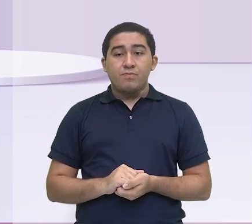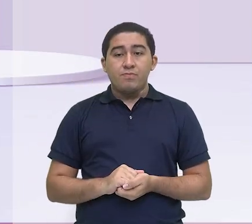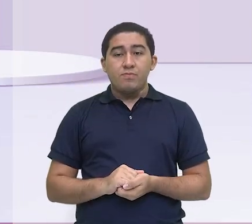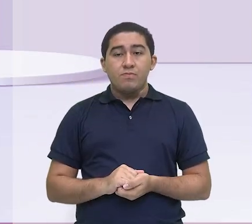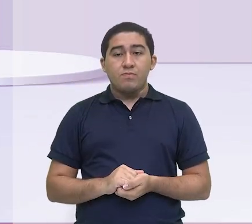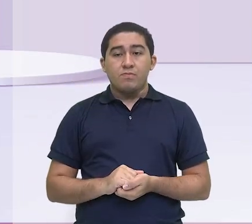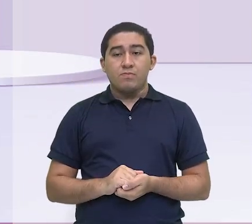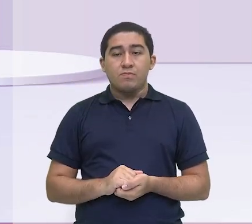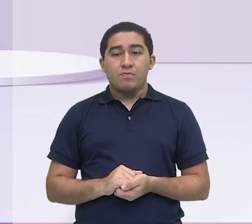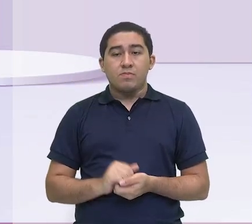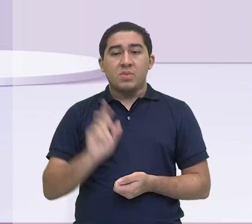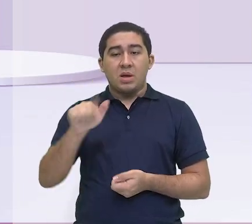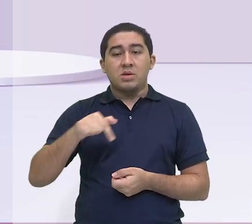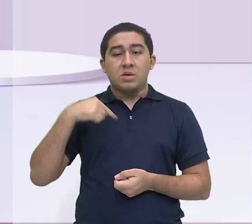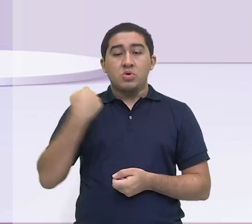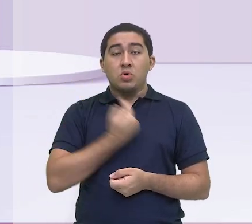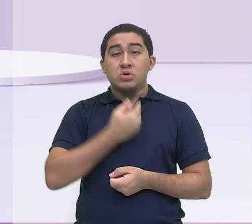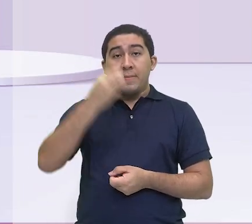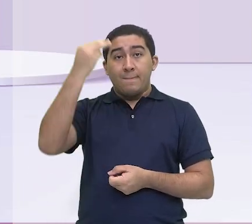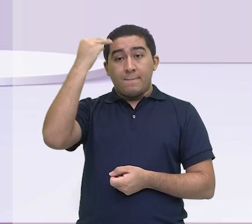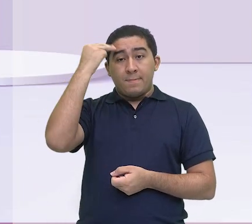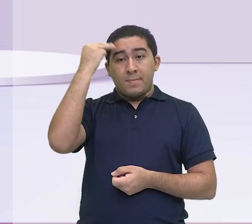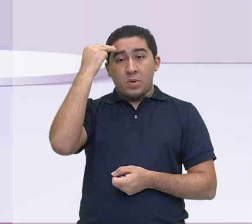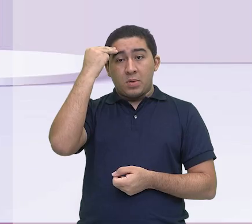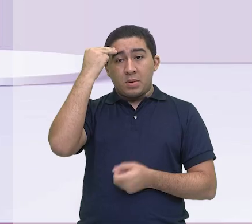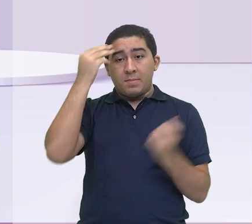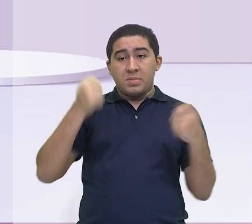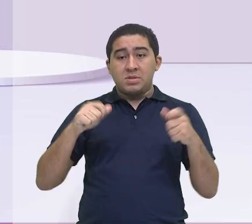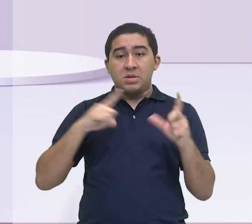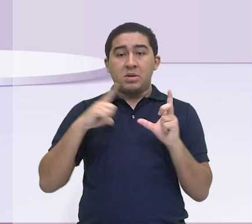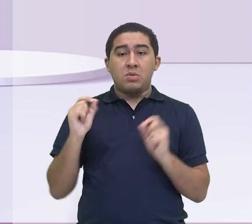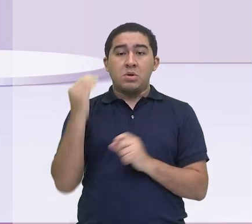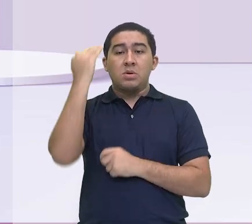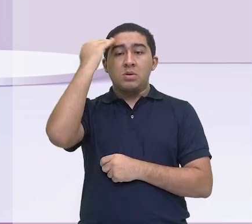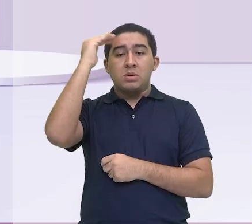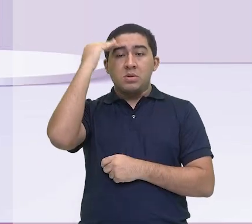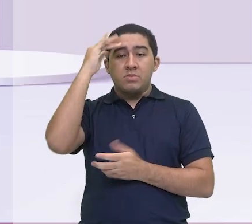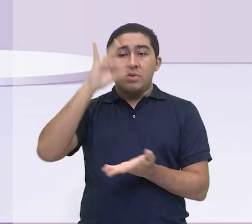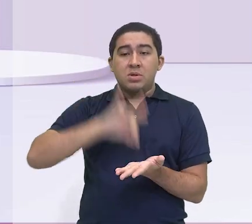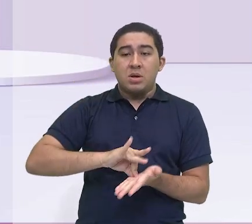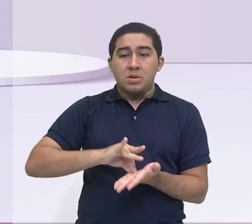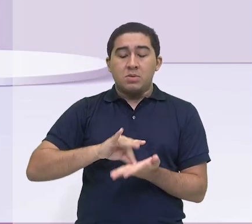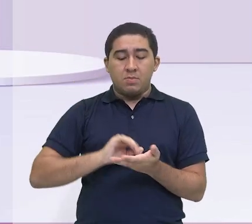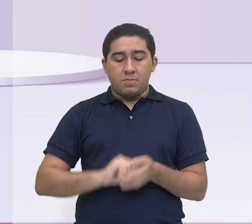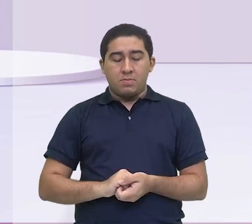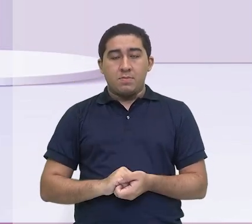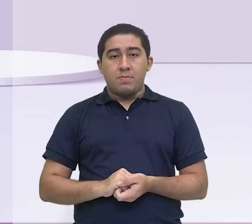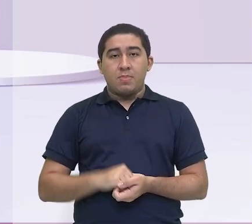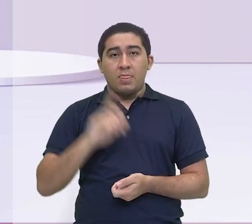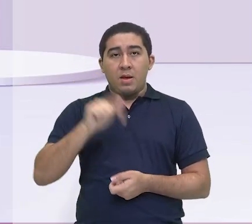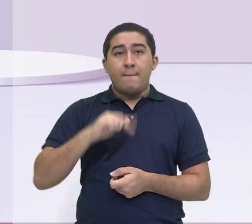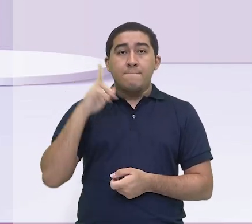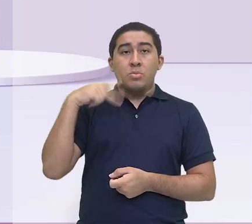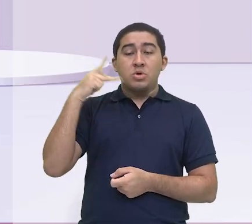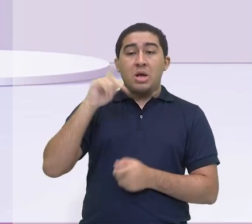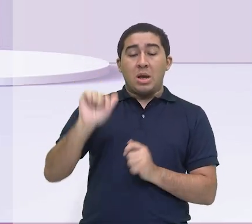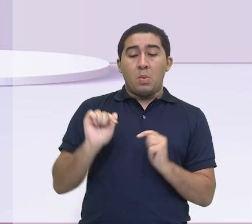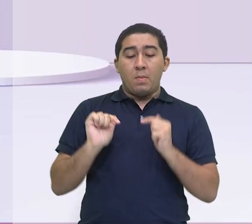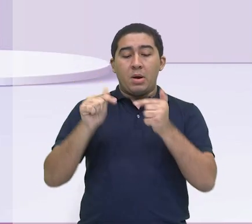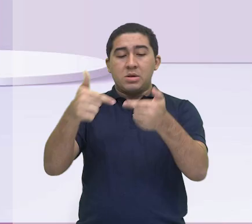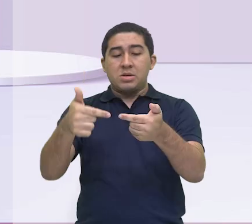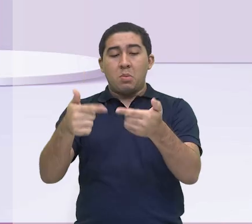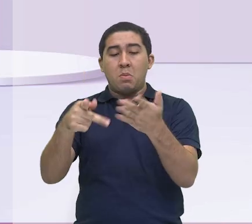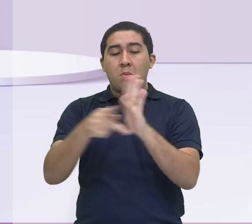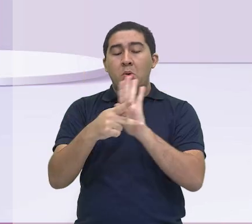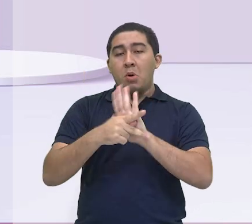que memorizar, mentalizar, internalizar, que a política ela é uma ação voltada para o bem comum. Se não